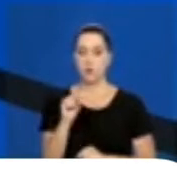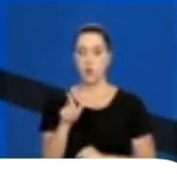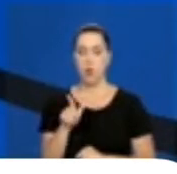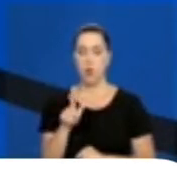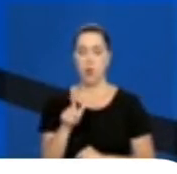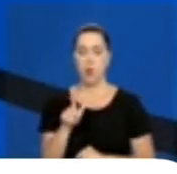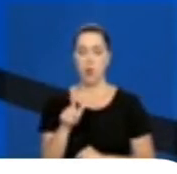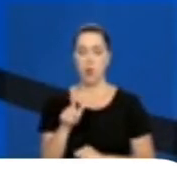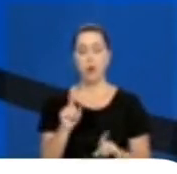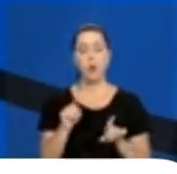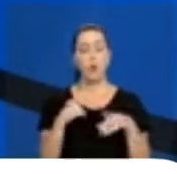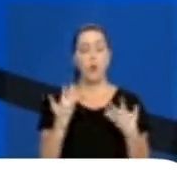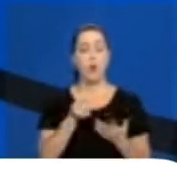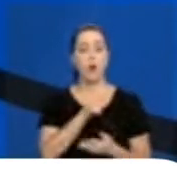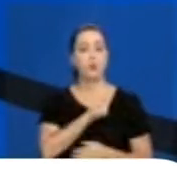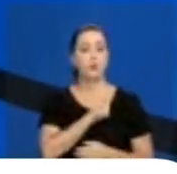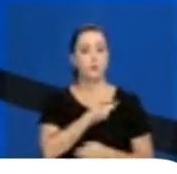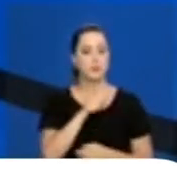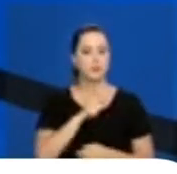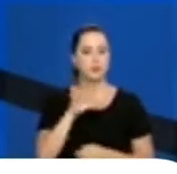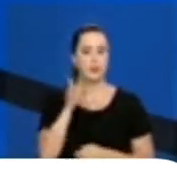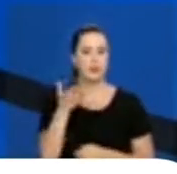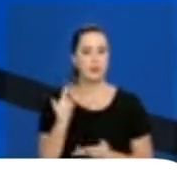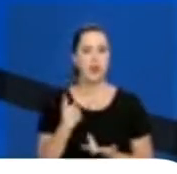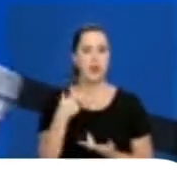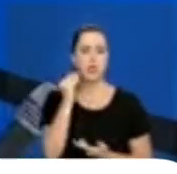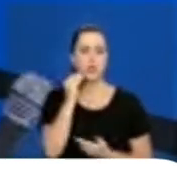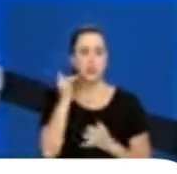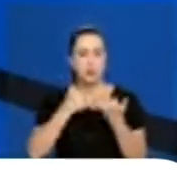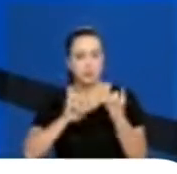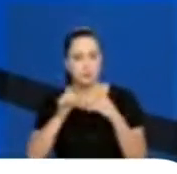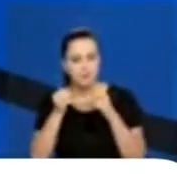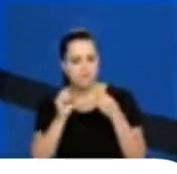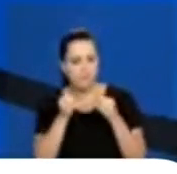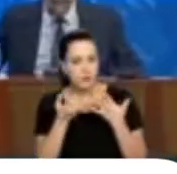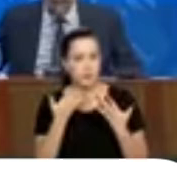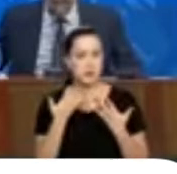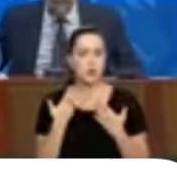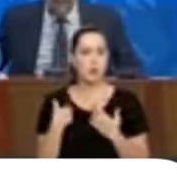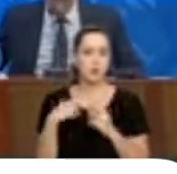pretende fazer, incluindo o governo federal, estados e municípios?